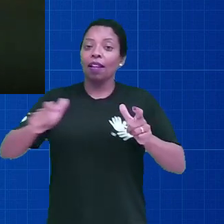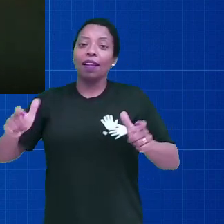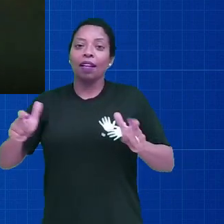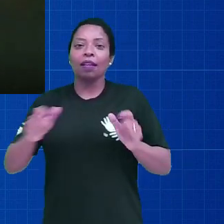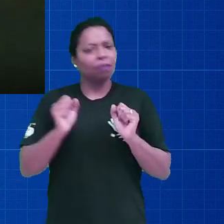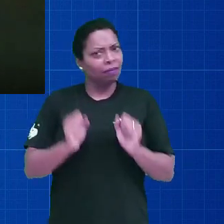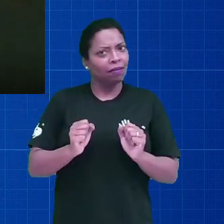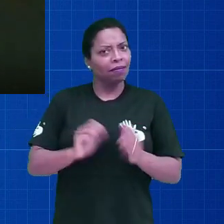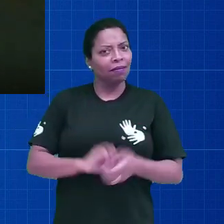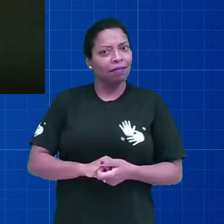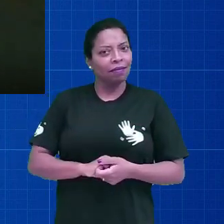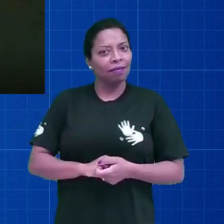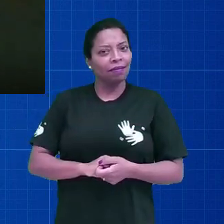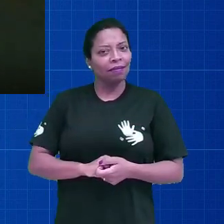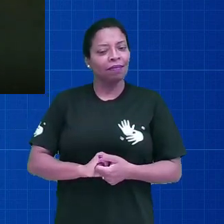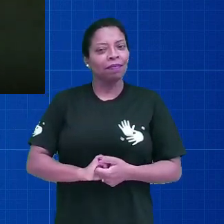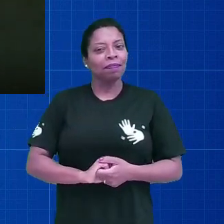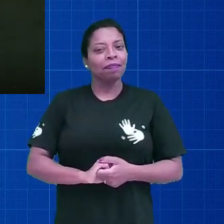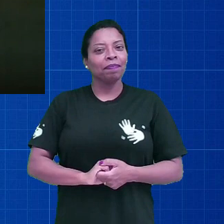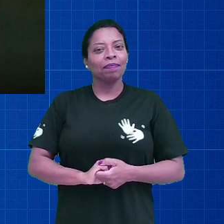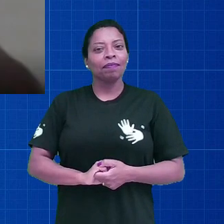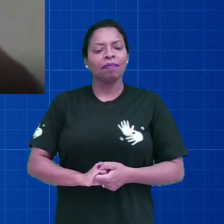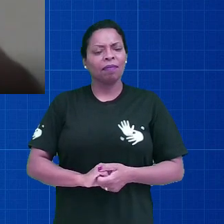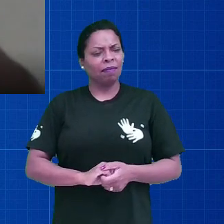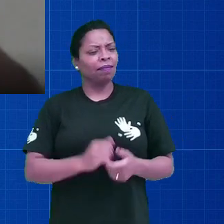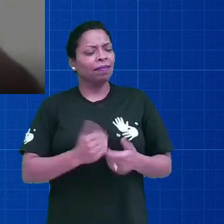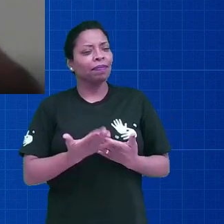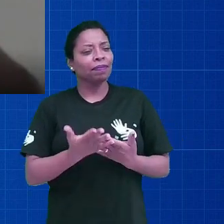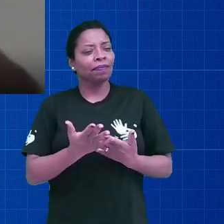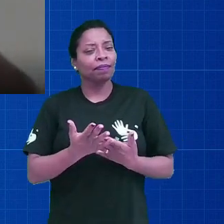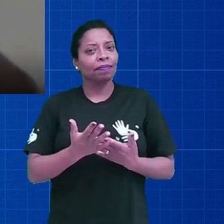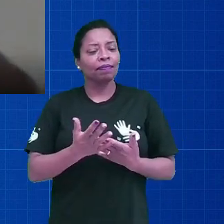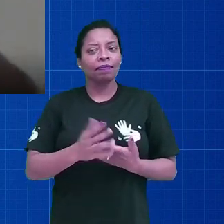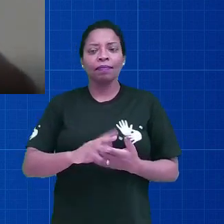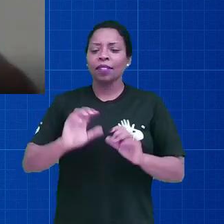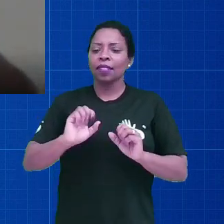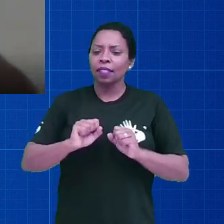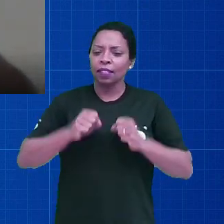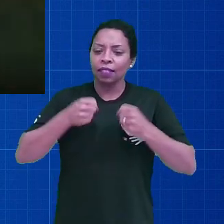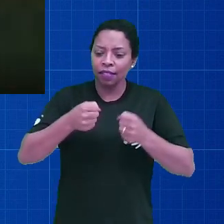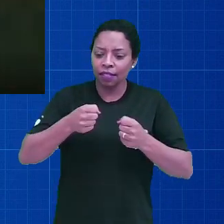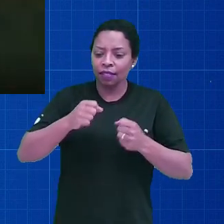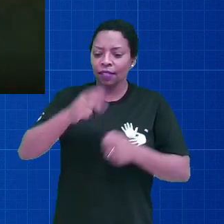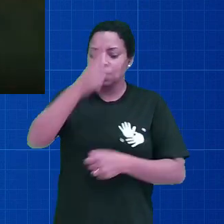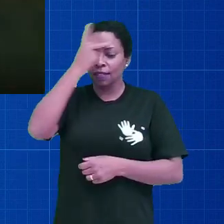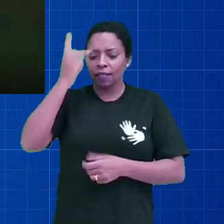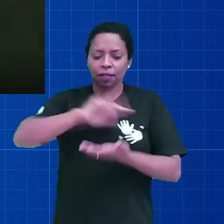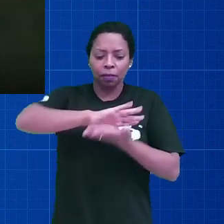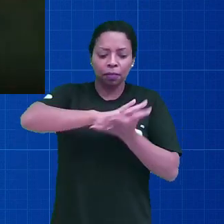É possível isso? Que as atividades antropogênicas possam Desacelerar,